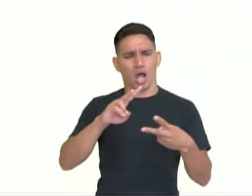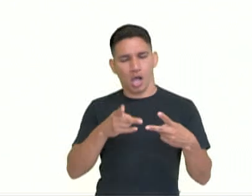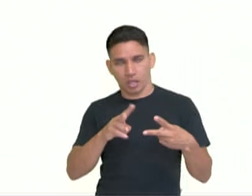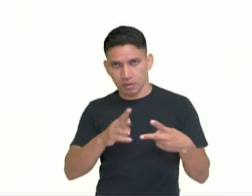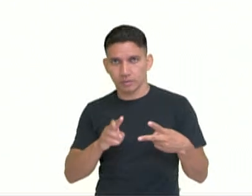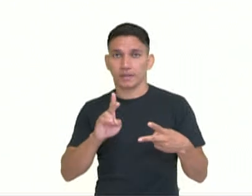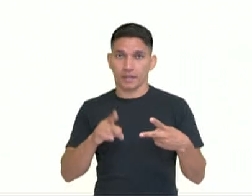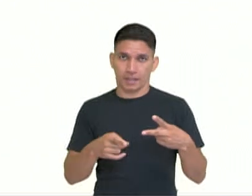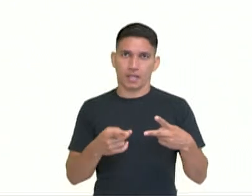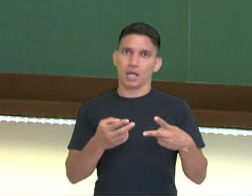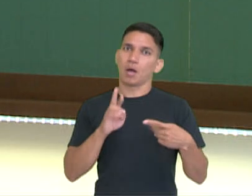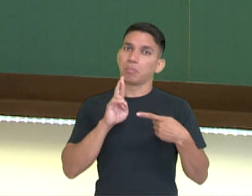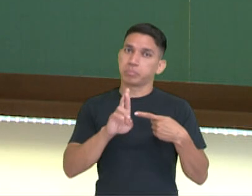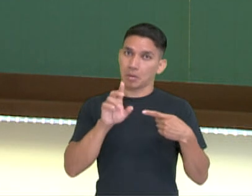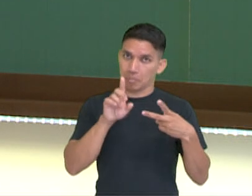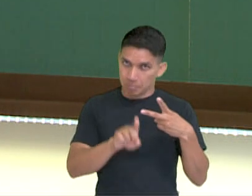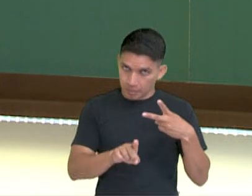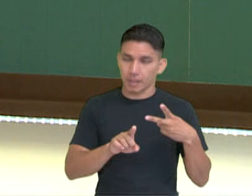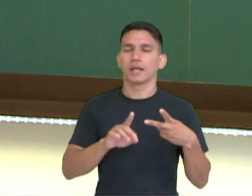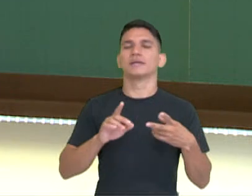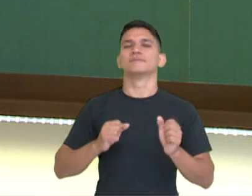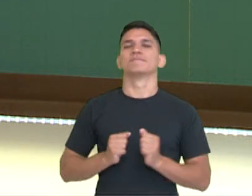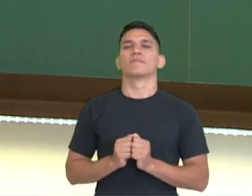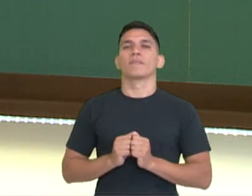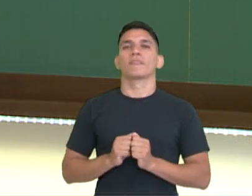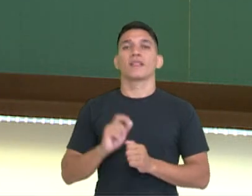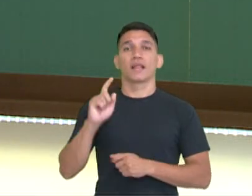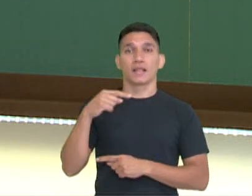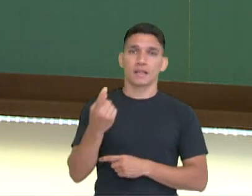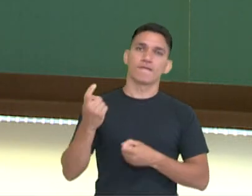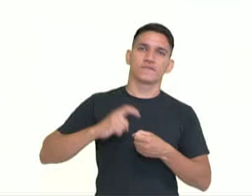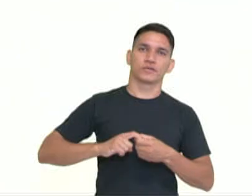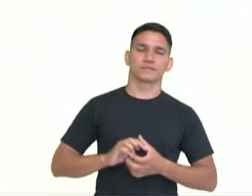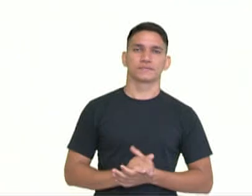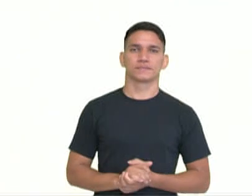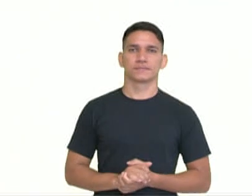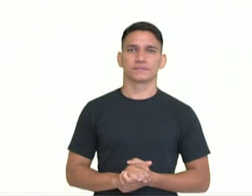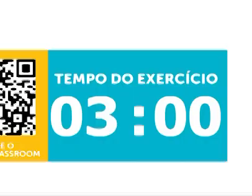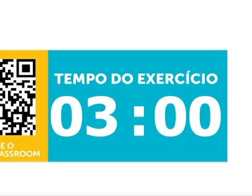as alternativas, são questões A e B, tá? E eu já volto.